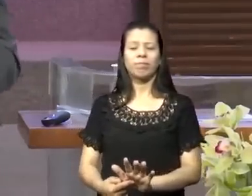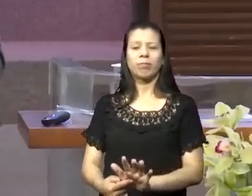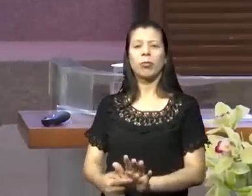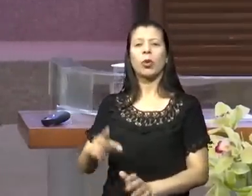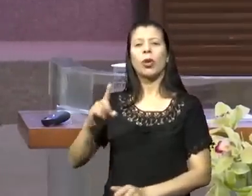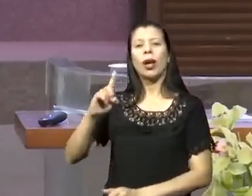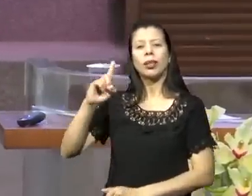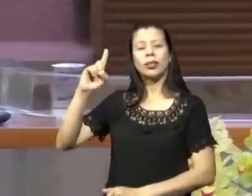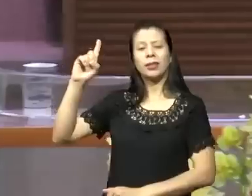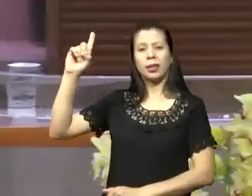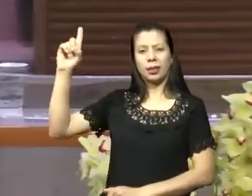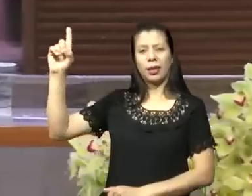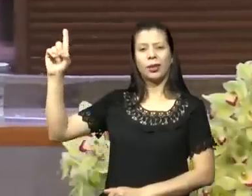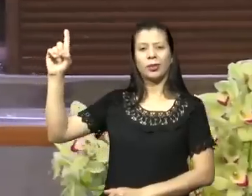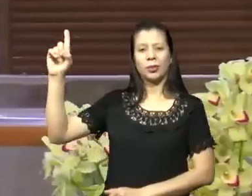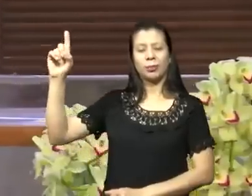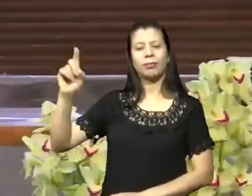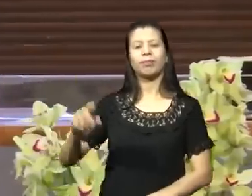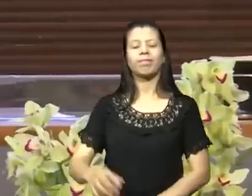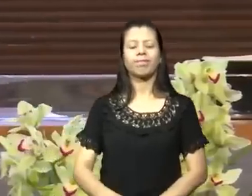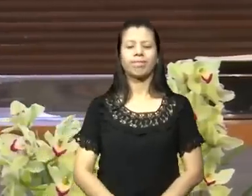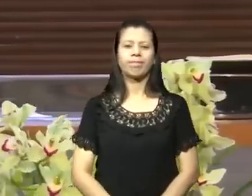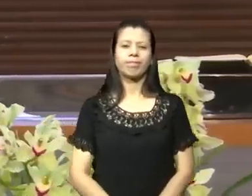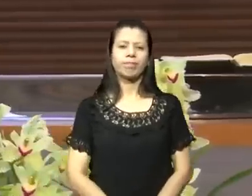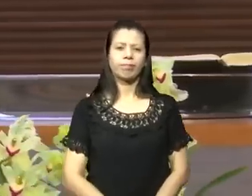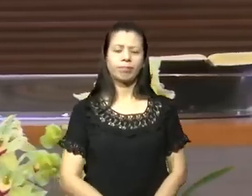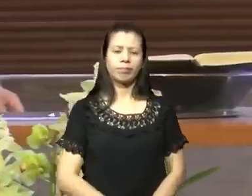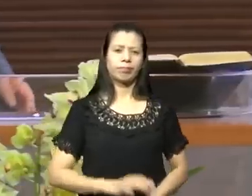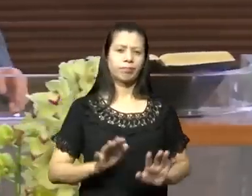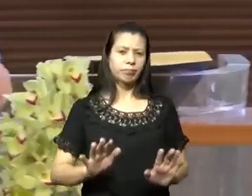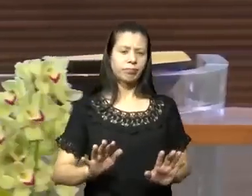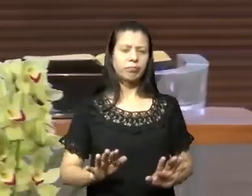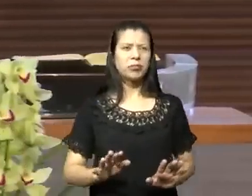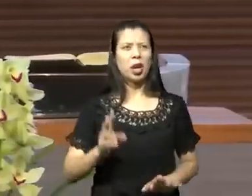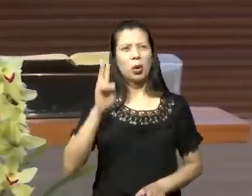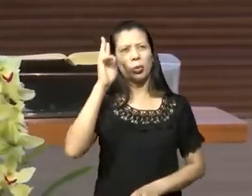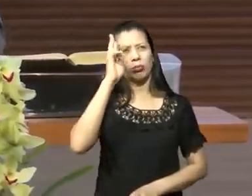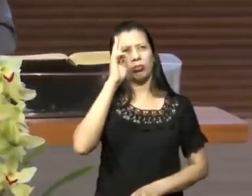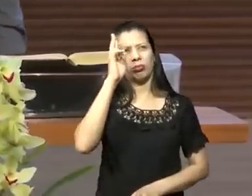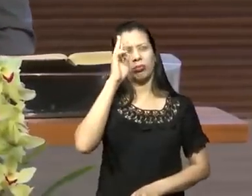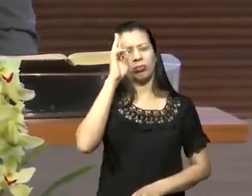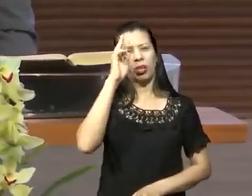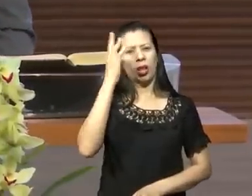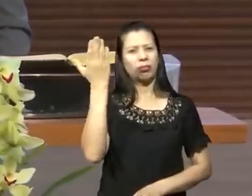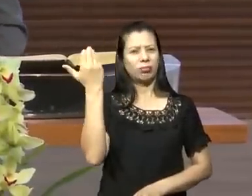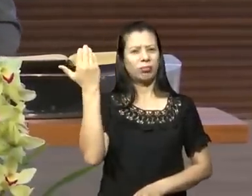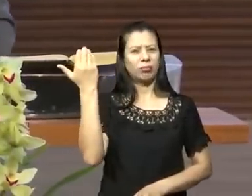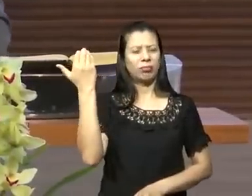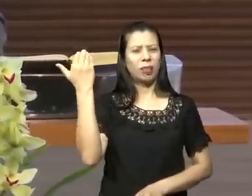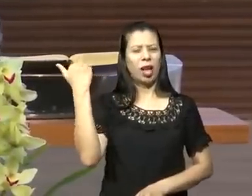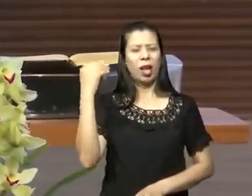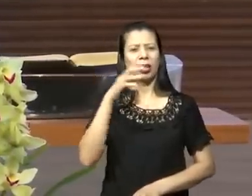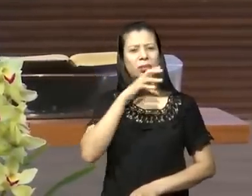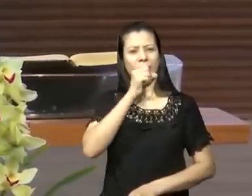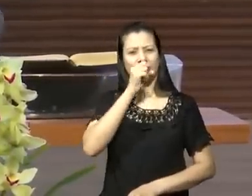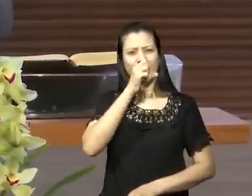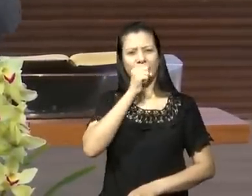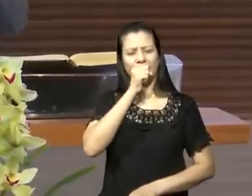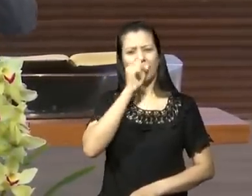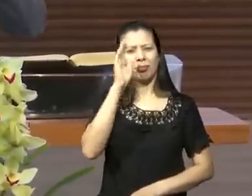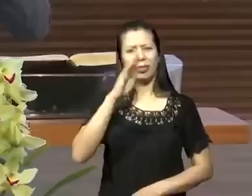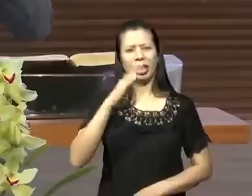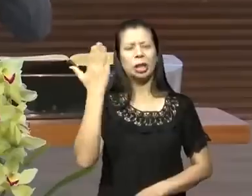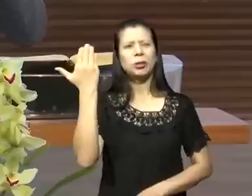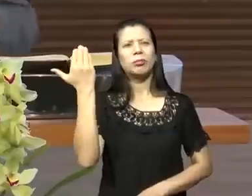vez eu estava um sábado à tarde a primeira vez que eu fui a Israel estava muito empolgado com